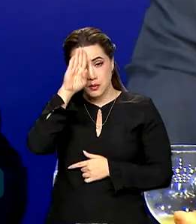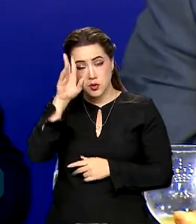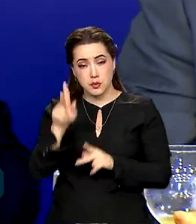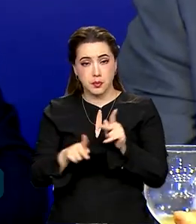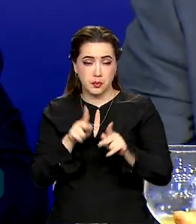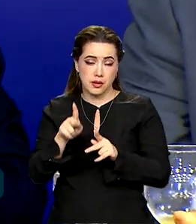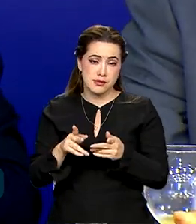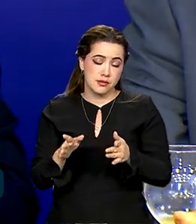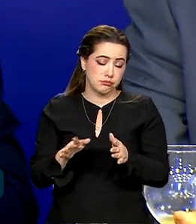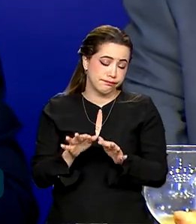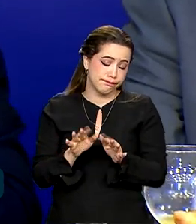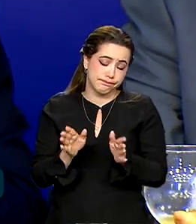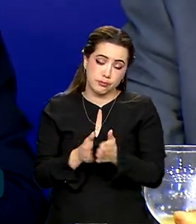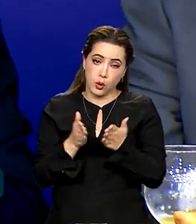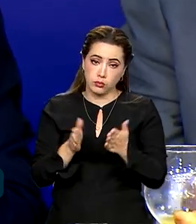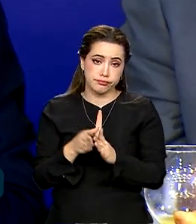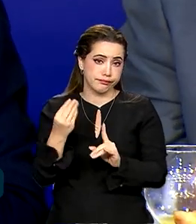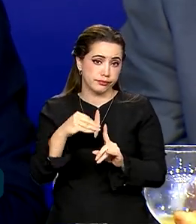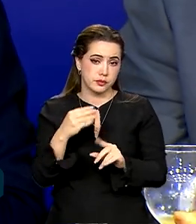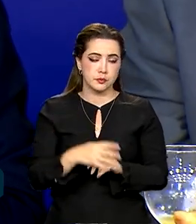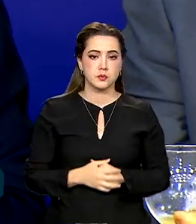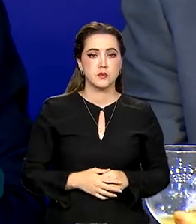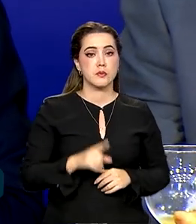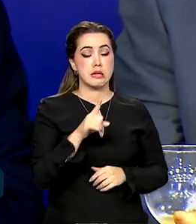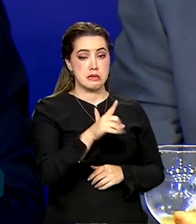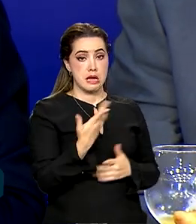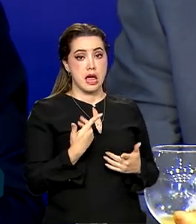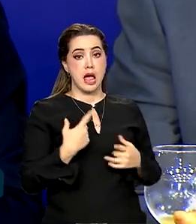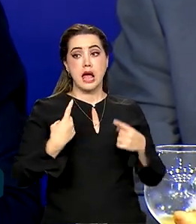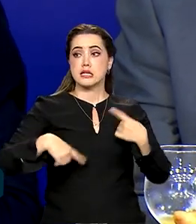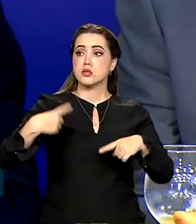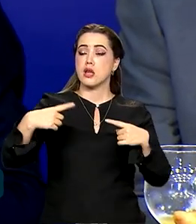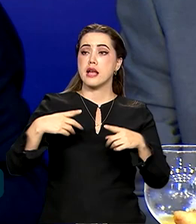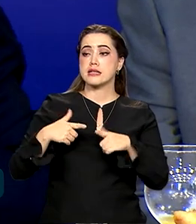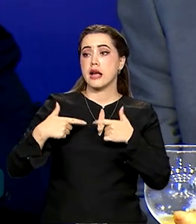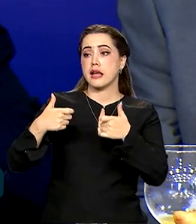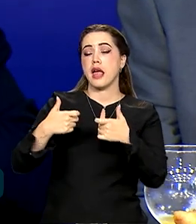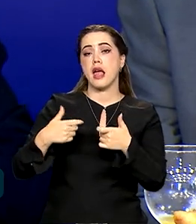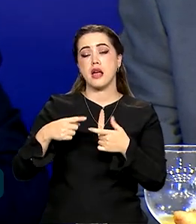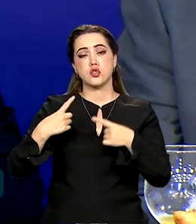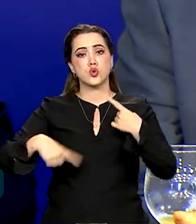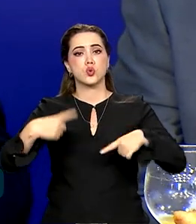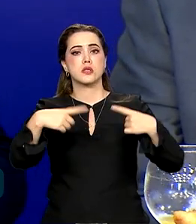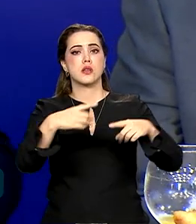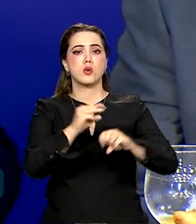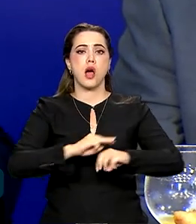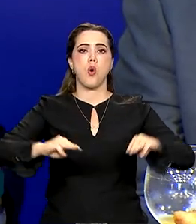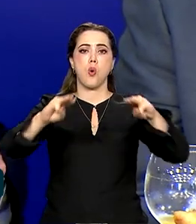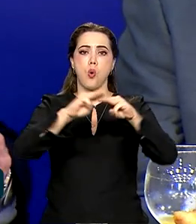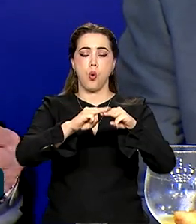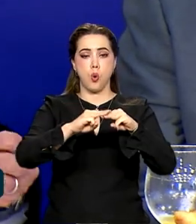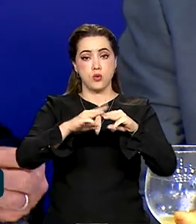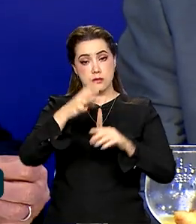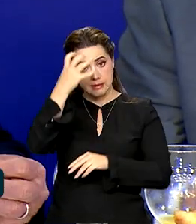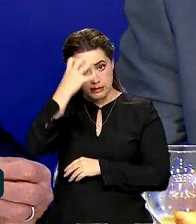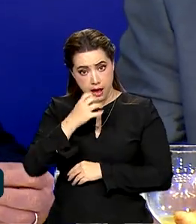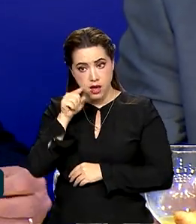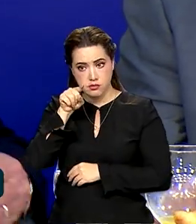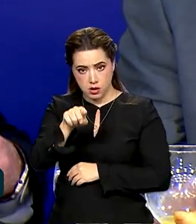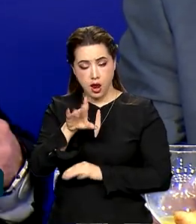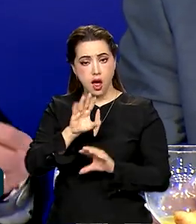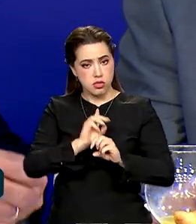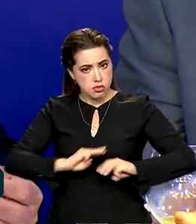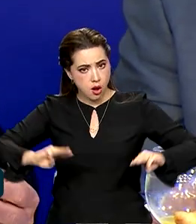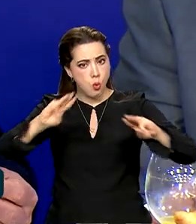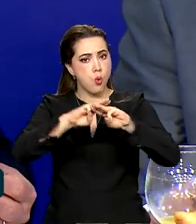Essa guerra, se tivesse sido discutida no Conselho de Segurança da ONU, tivesse sido levada a sério, e se o Conselho de Segurança da ONU